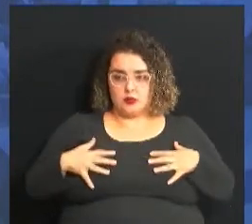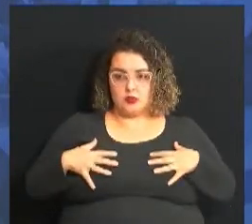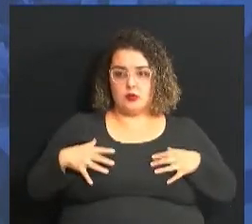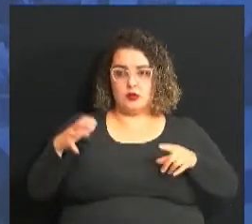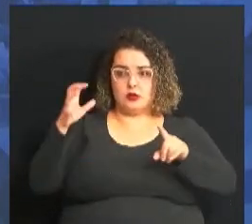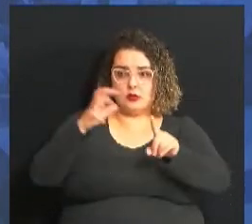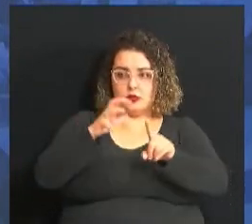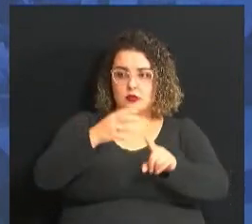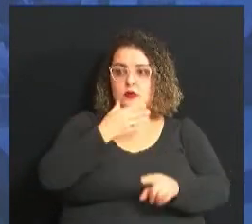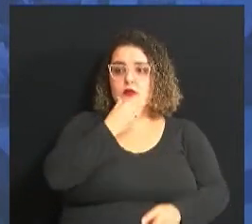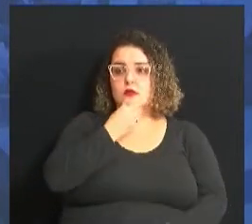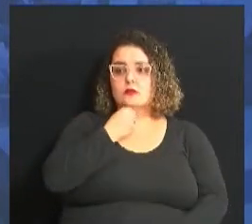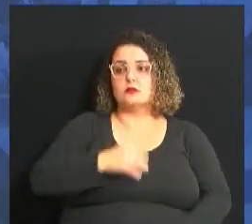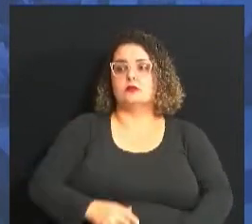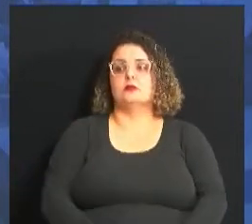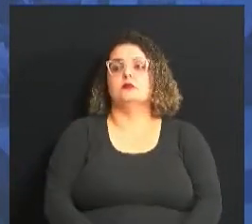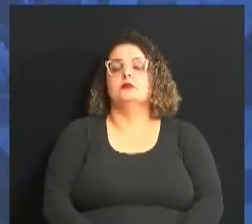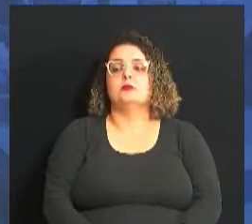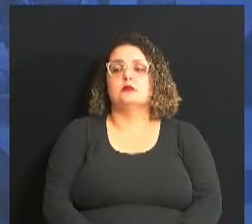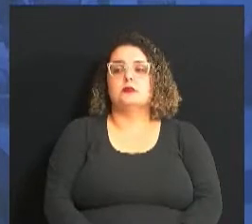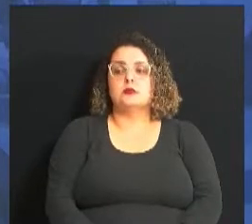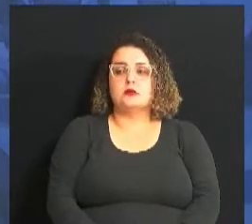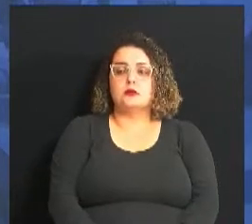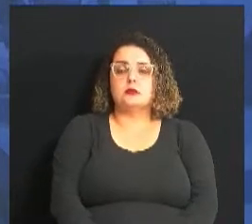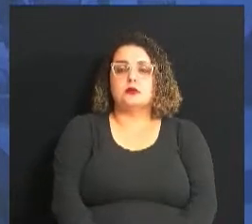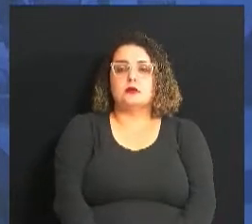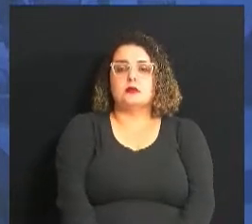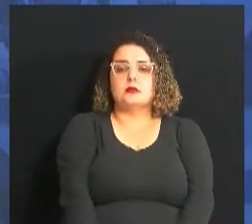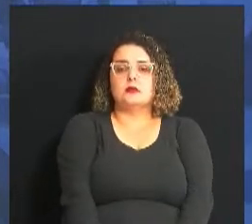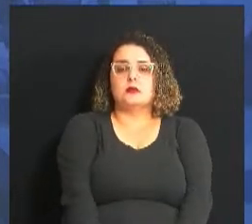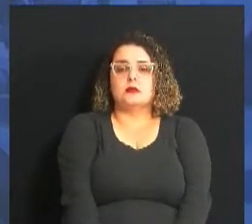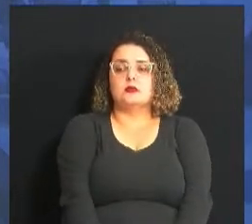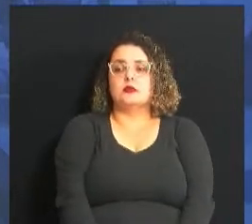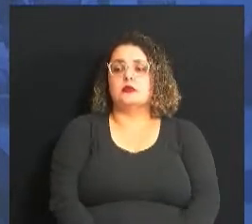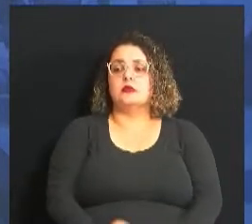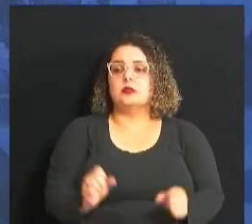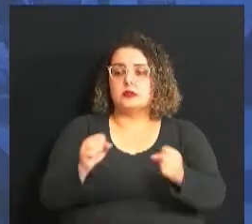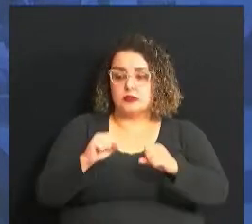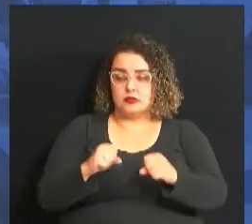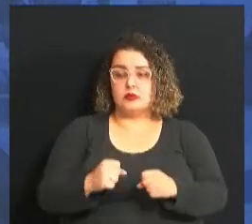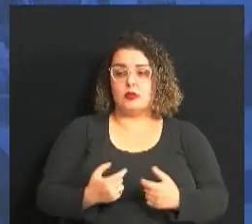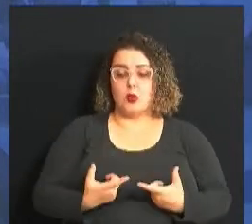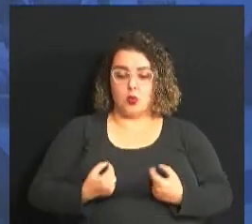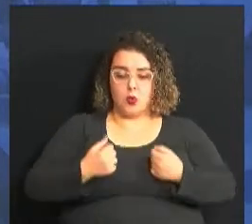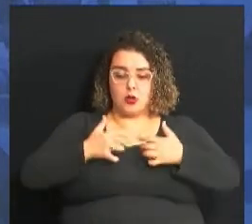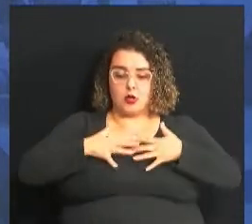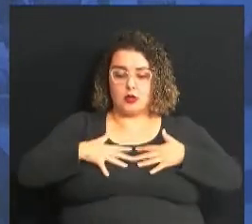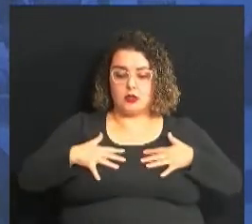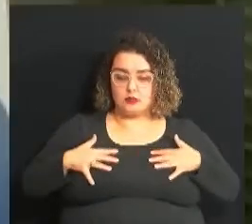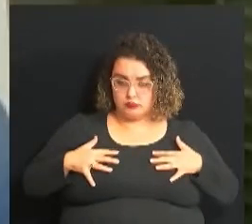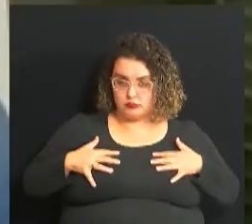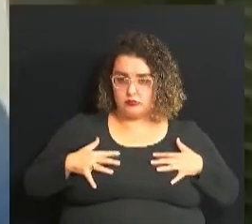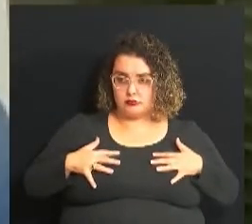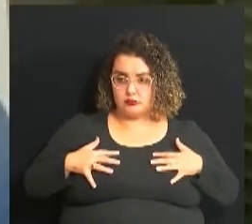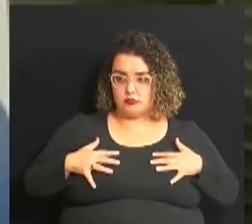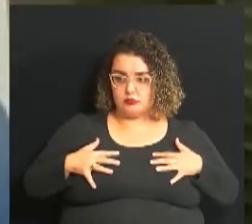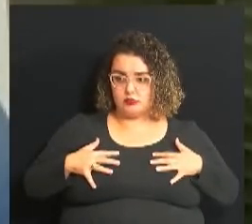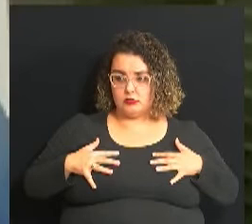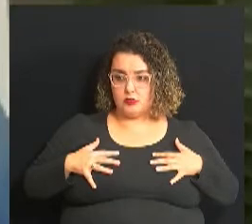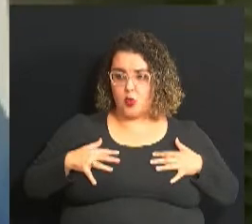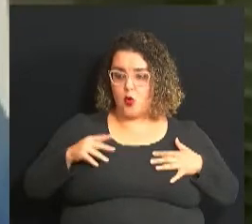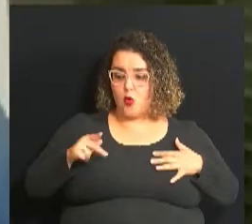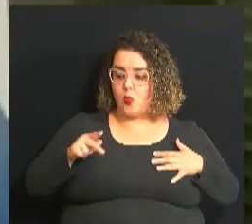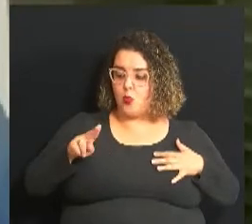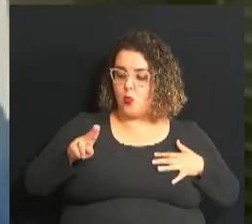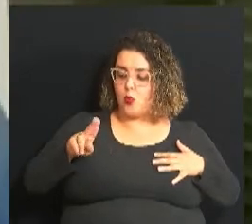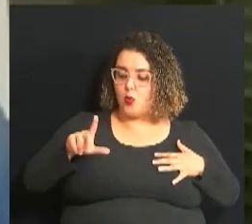homens. Sim, o câncer de pulmão é um câncer mais grave. Ele não é o que mais acomete, mas é um dos